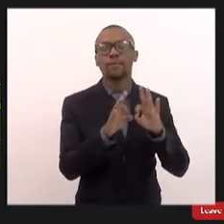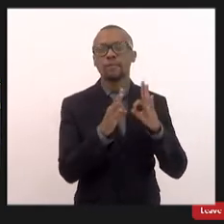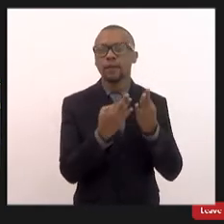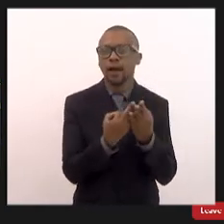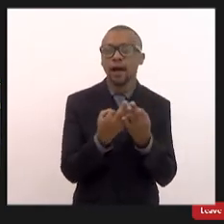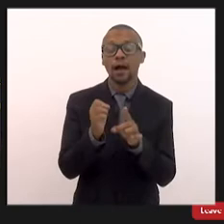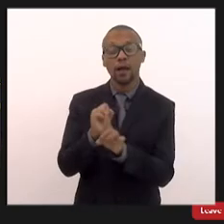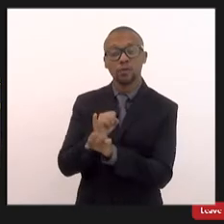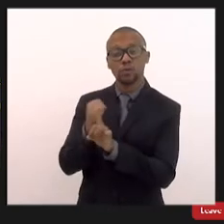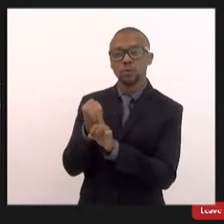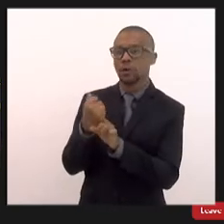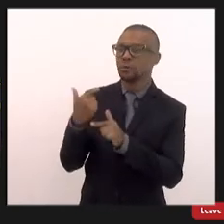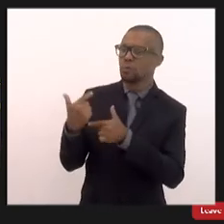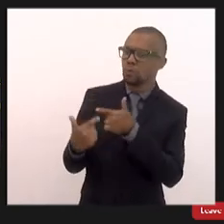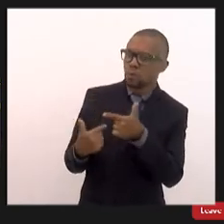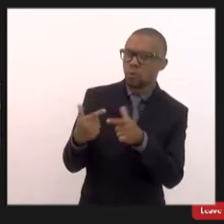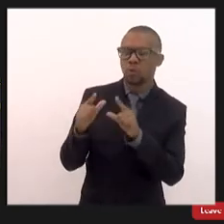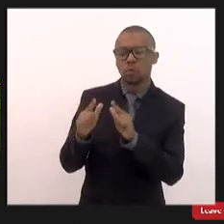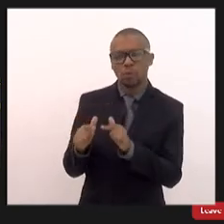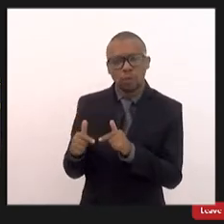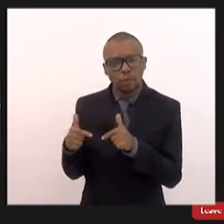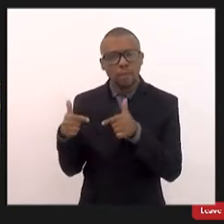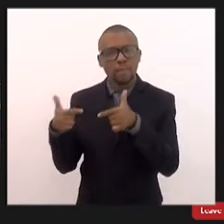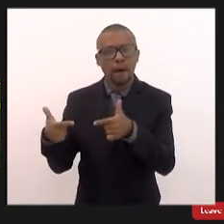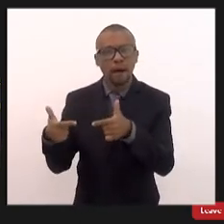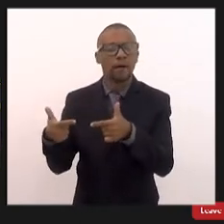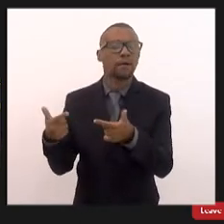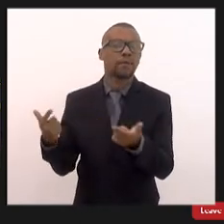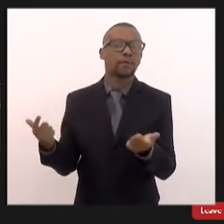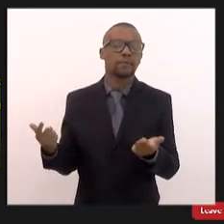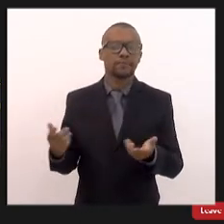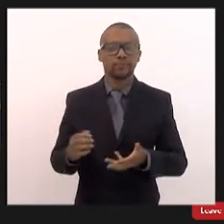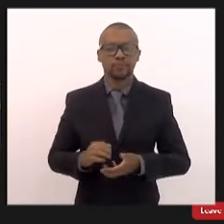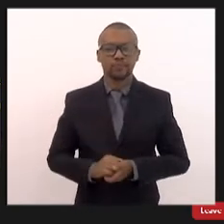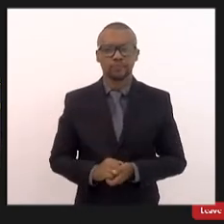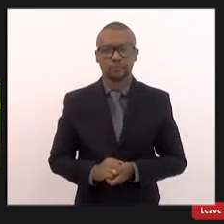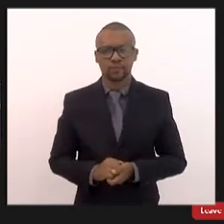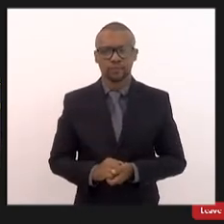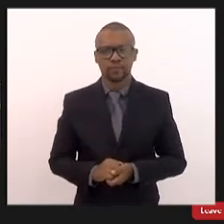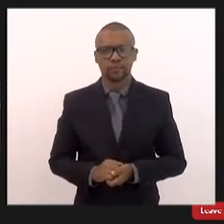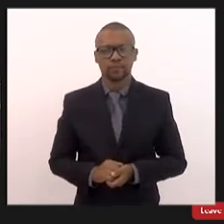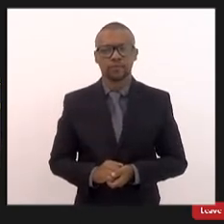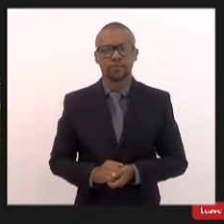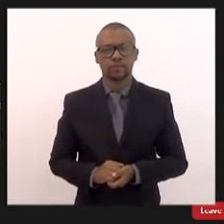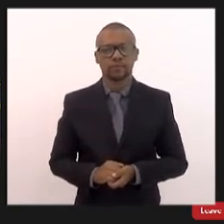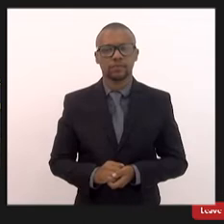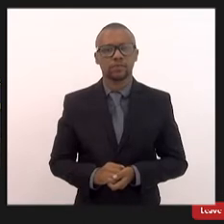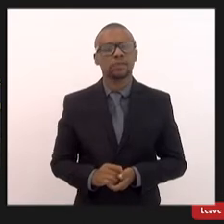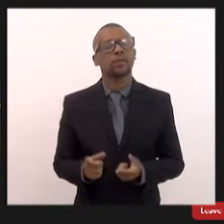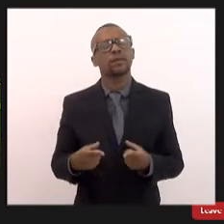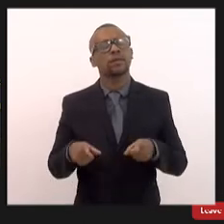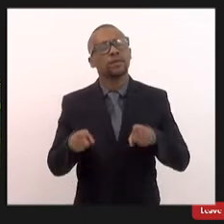do cooperativismo, no campo, né, da agricultura, e